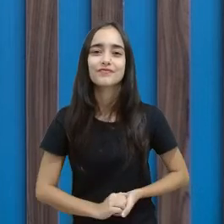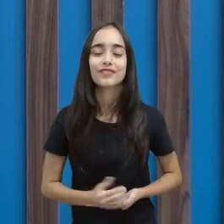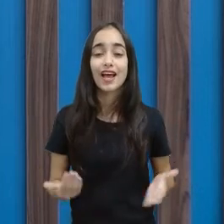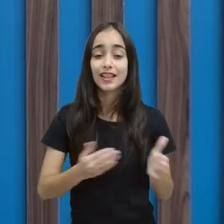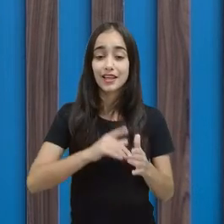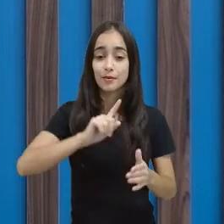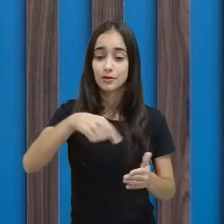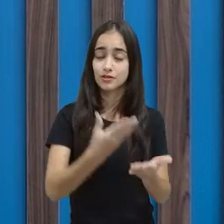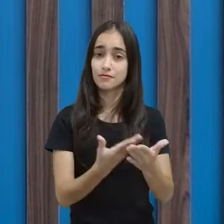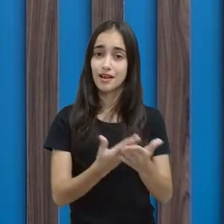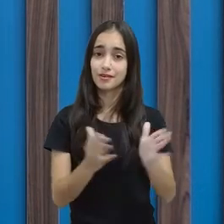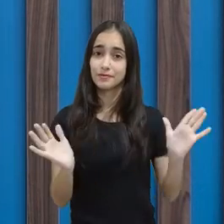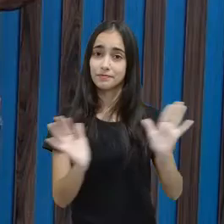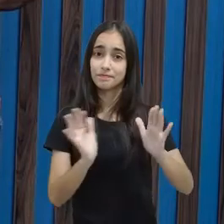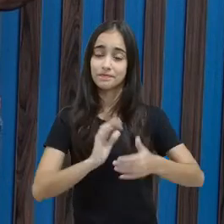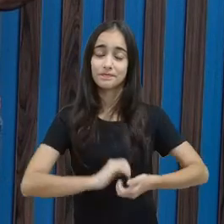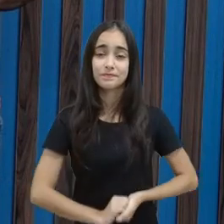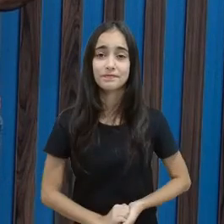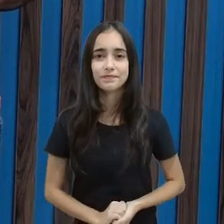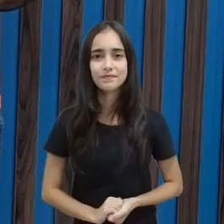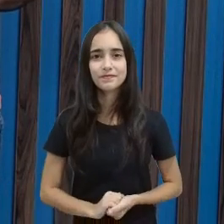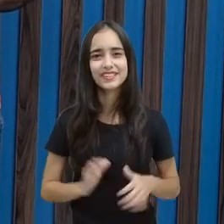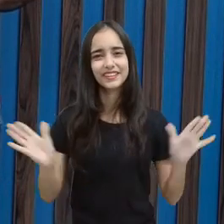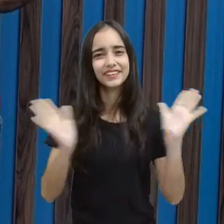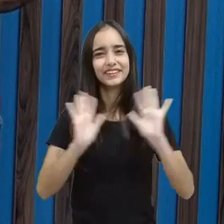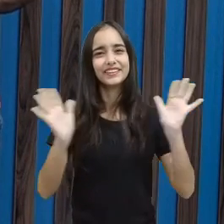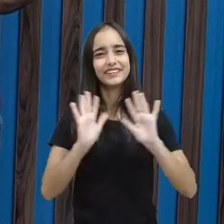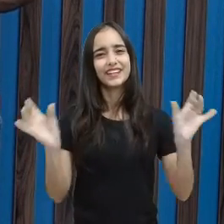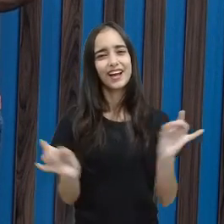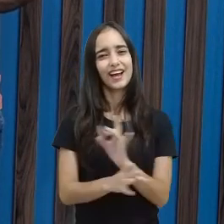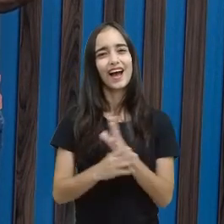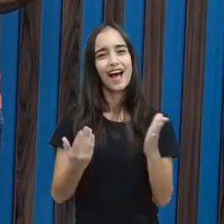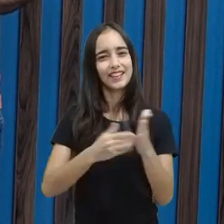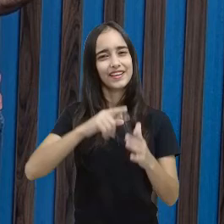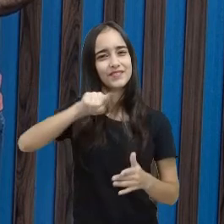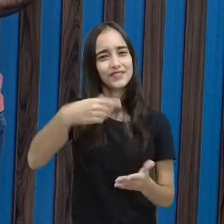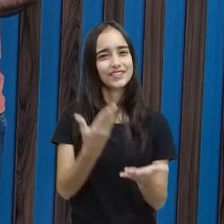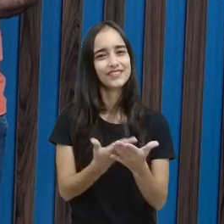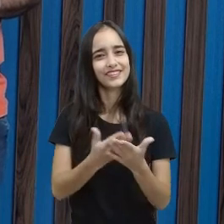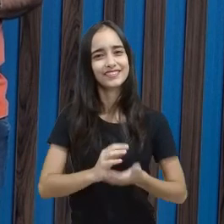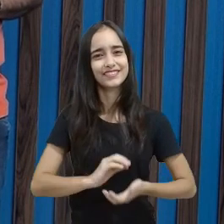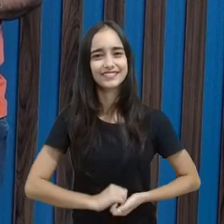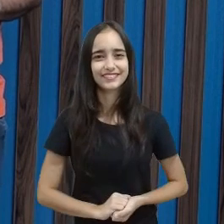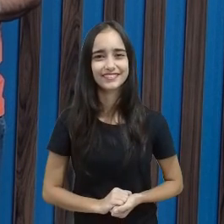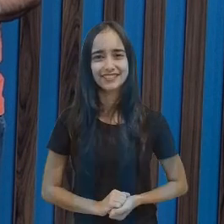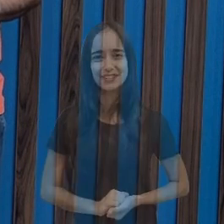outra hora, se Deus quiser. E é isso aí. Tchau, tchau. Até a próxima aula.